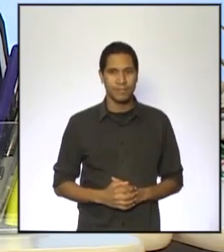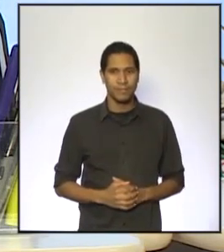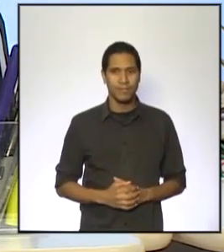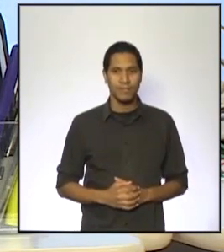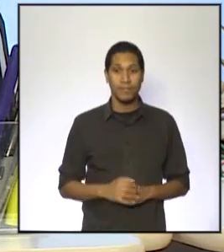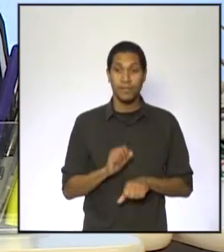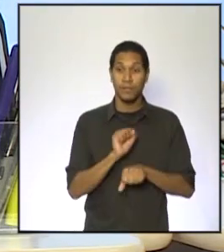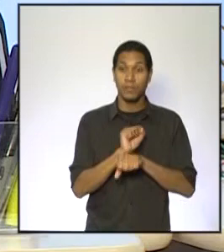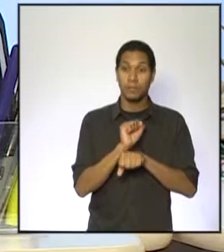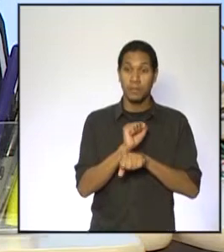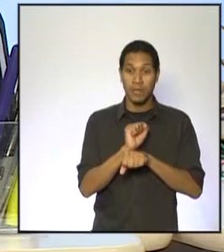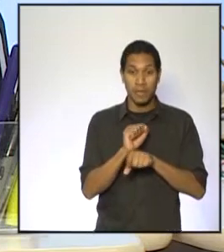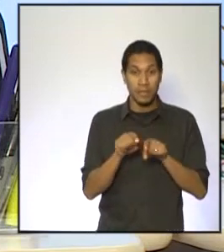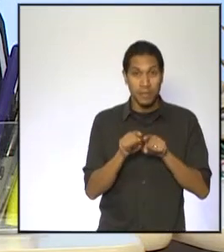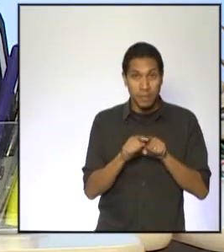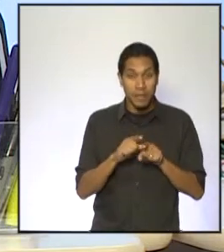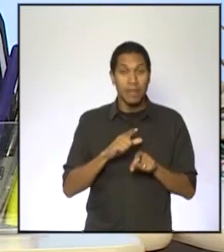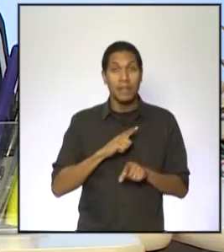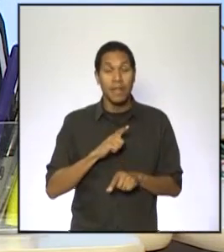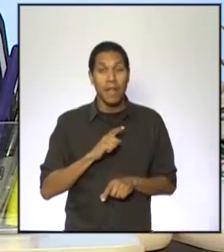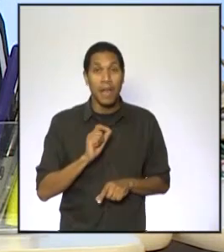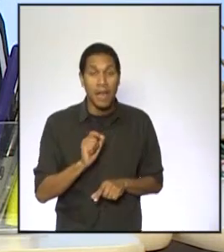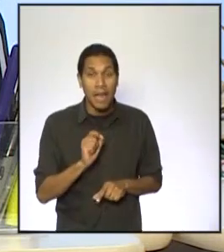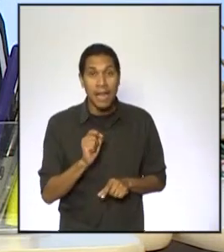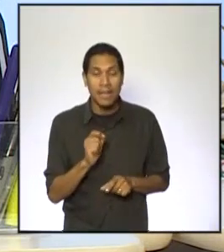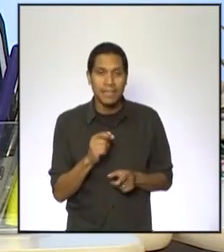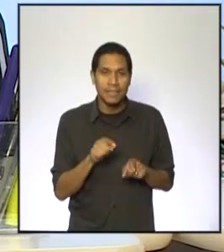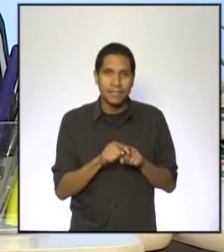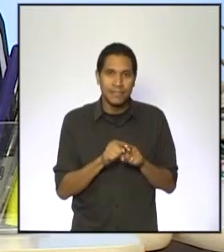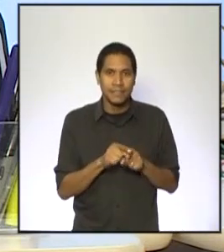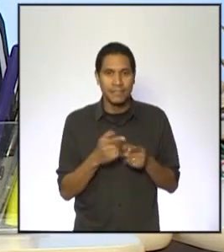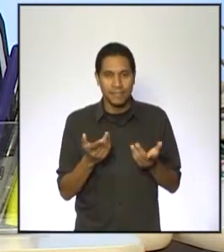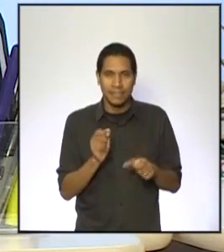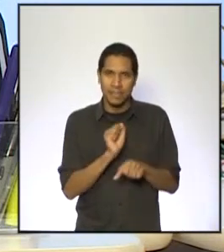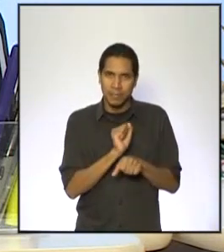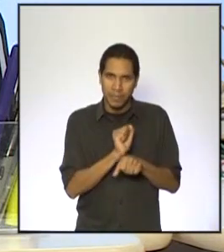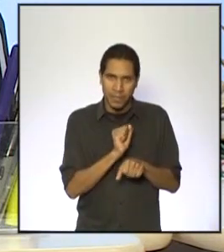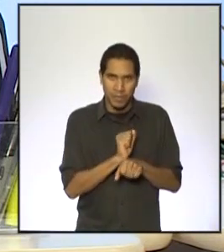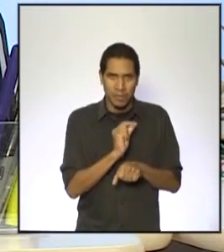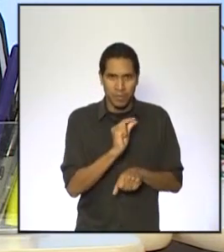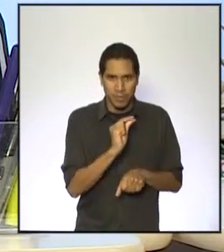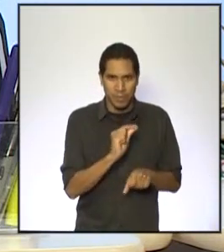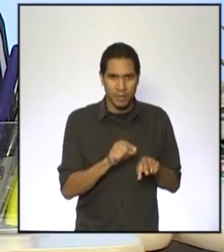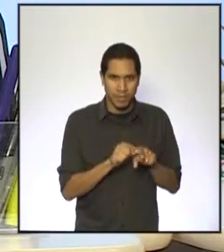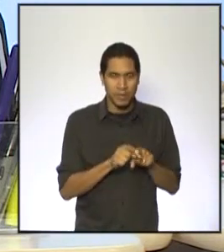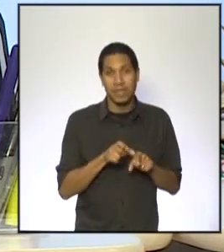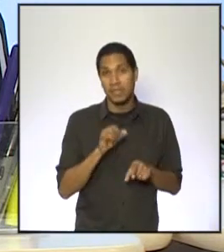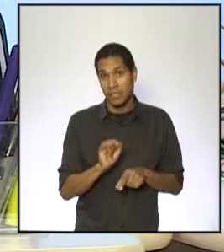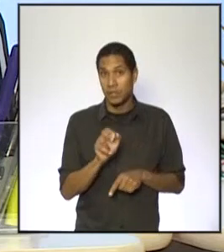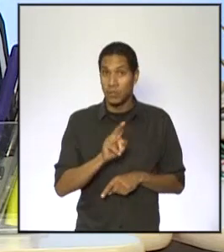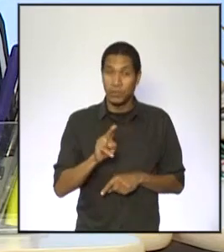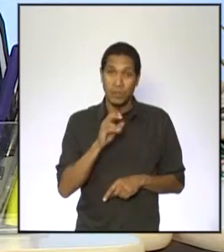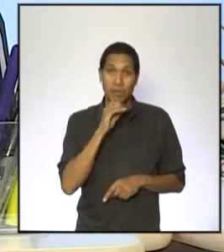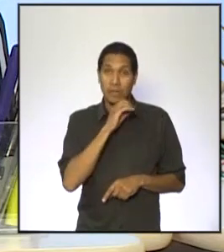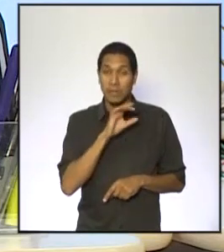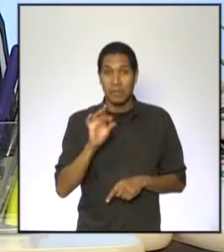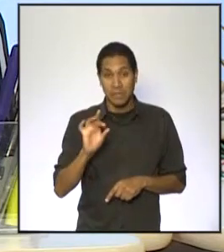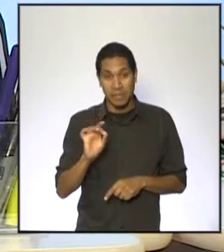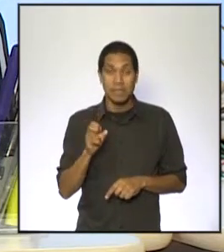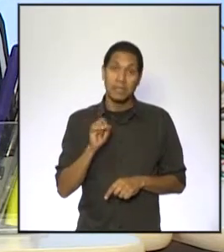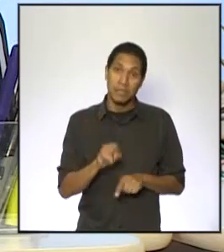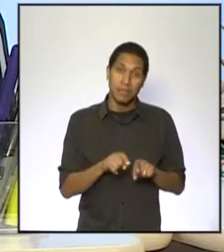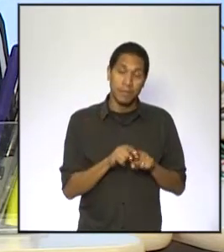Vou esperar secar um pouquinho, né? Nada de querer usar a mão. Espera um pouquinho, se você usar cola quente. Se você usou